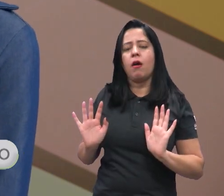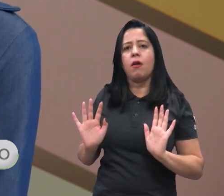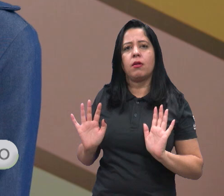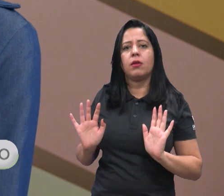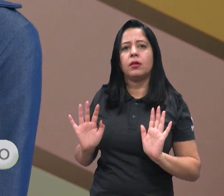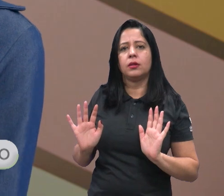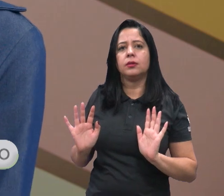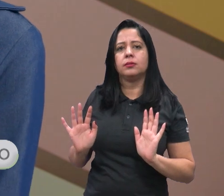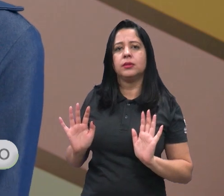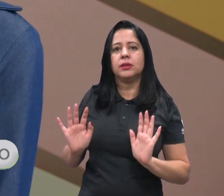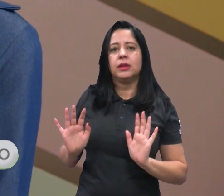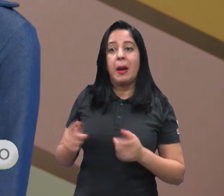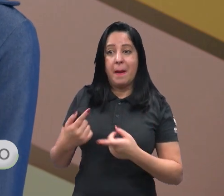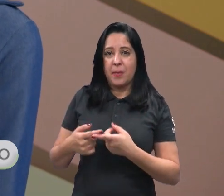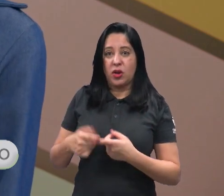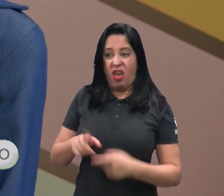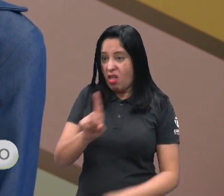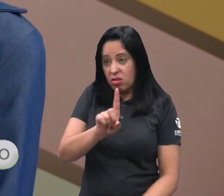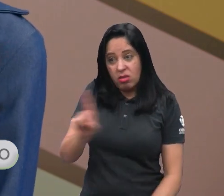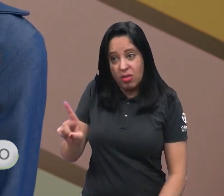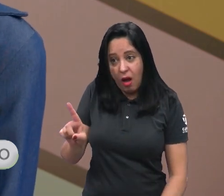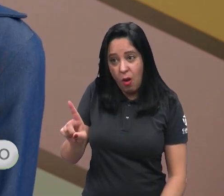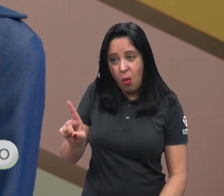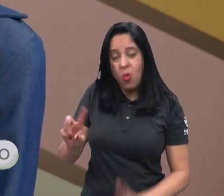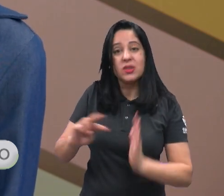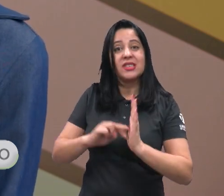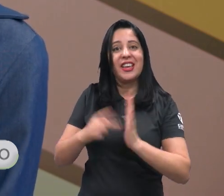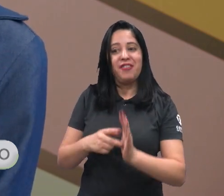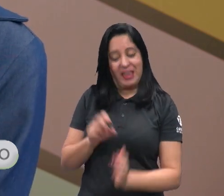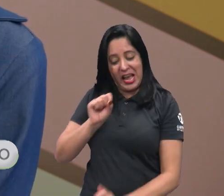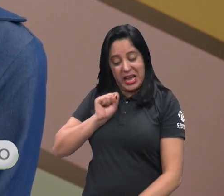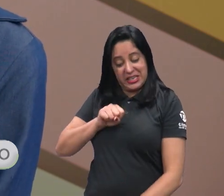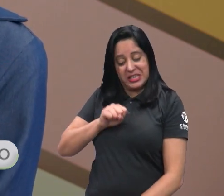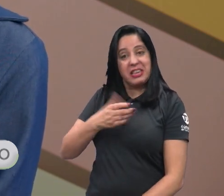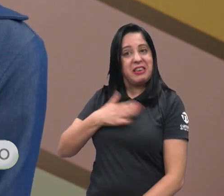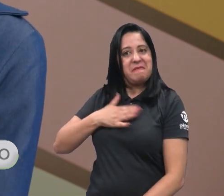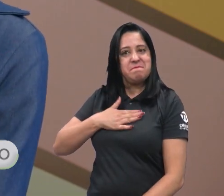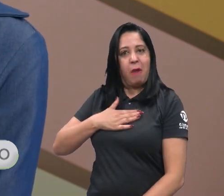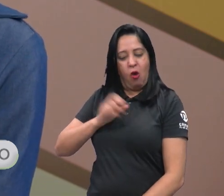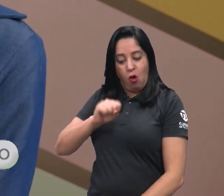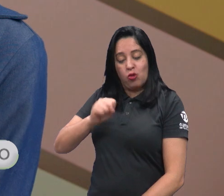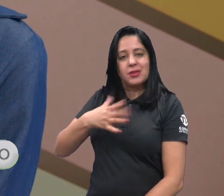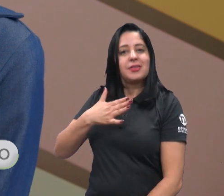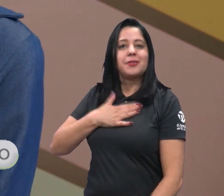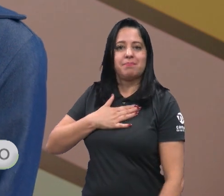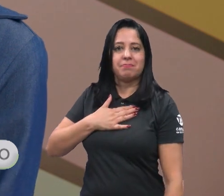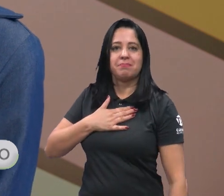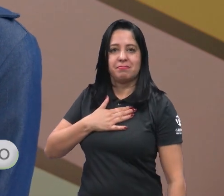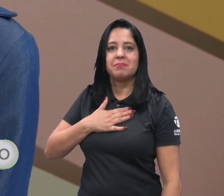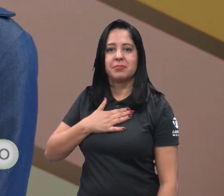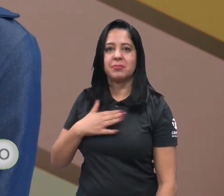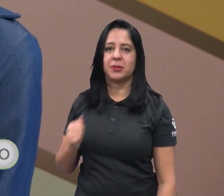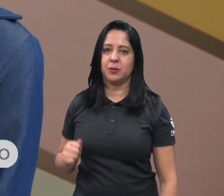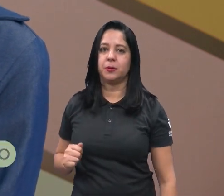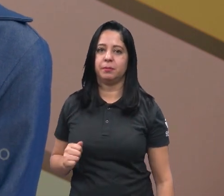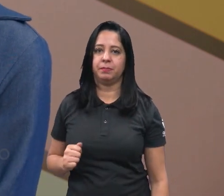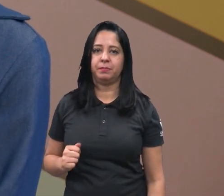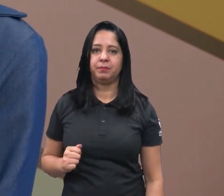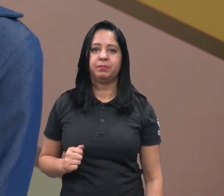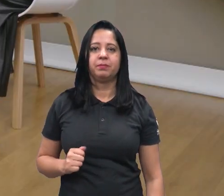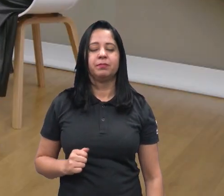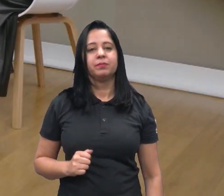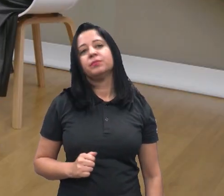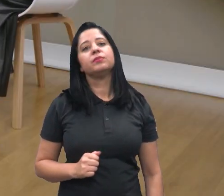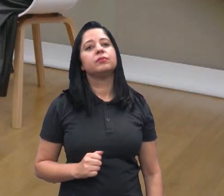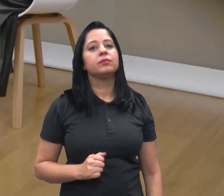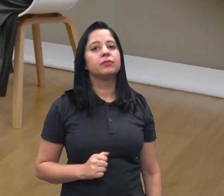um não congruente é um sim, né, para ela do que ela está afirmando ali como ser humano, como mulher. Né? E